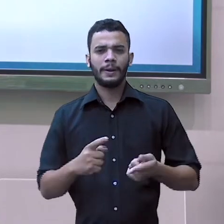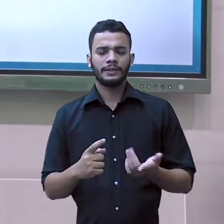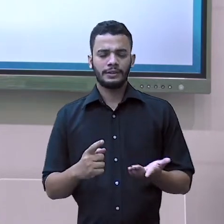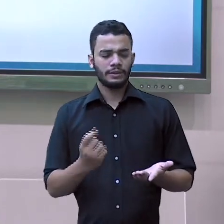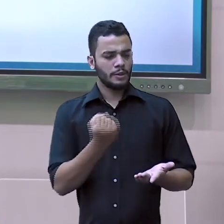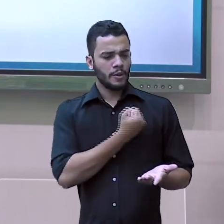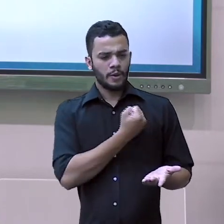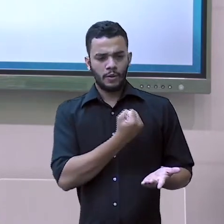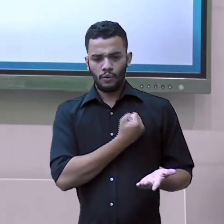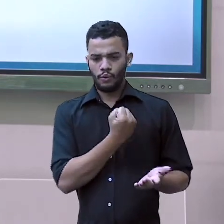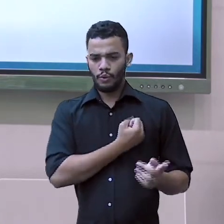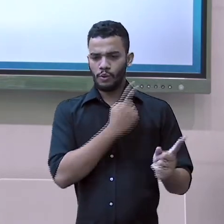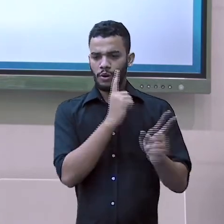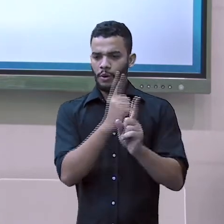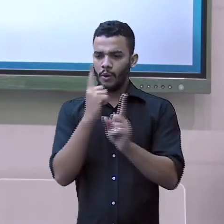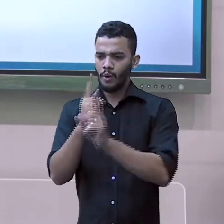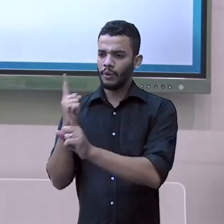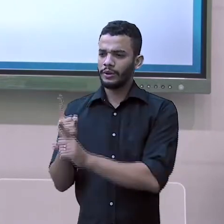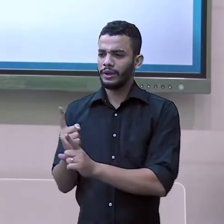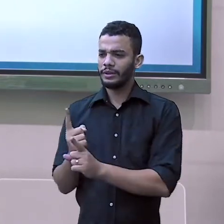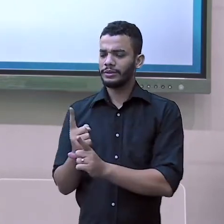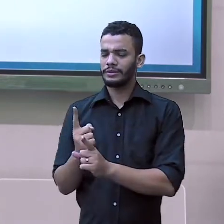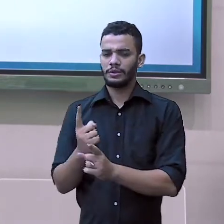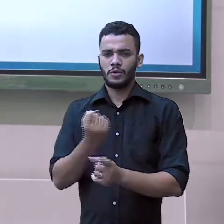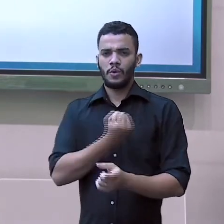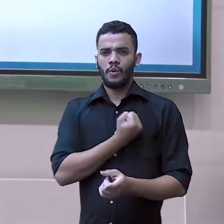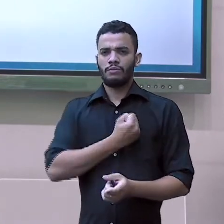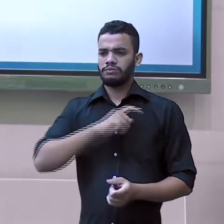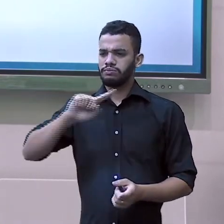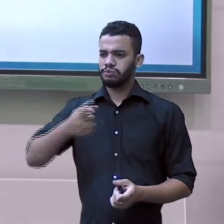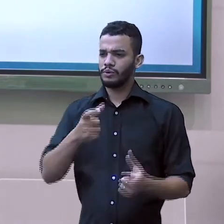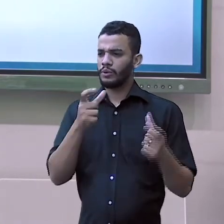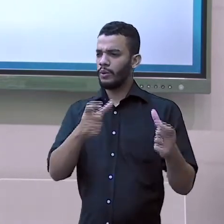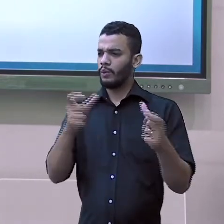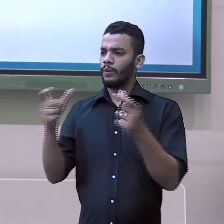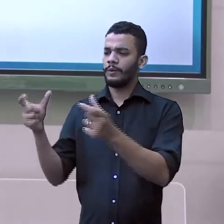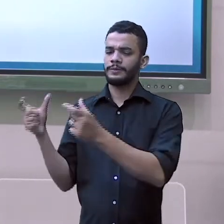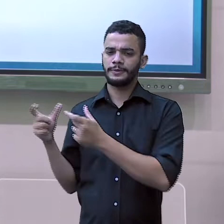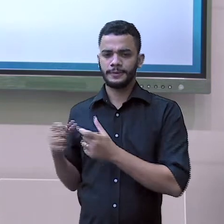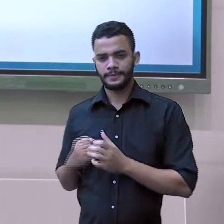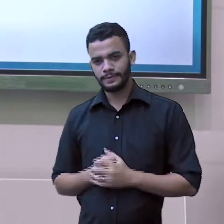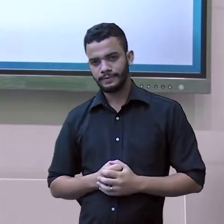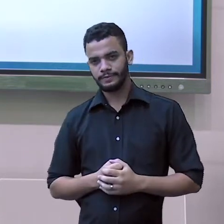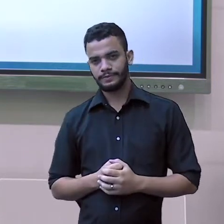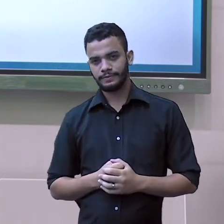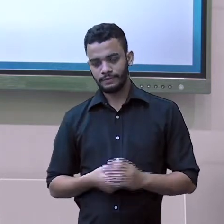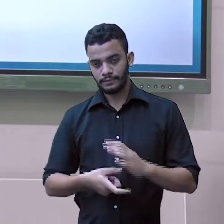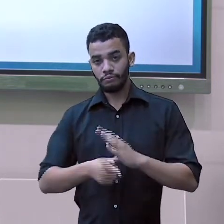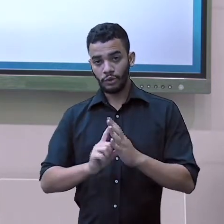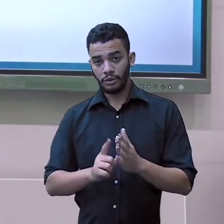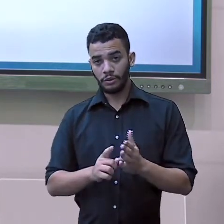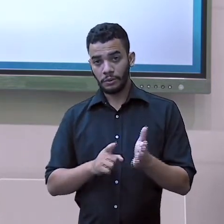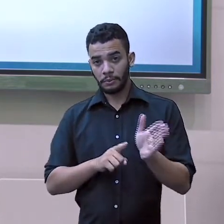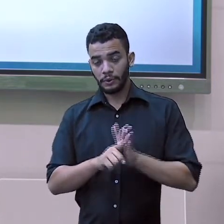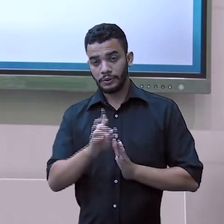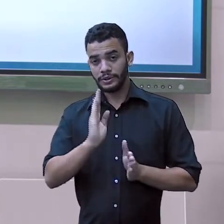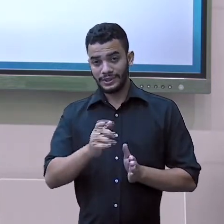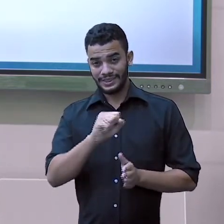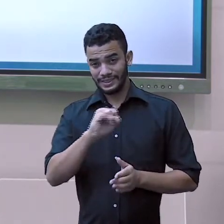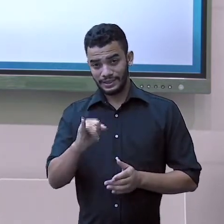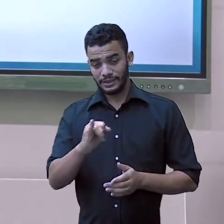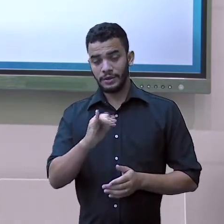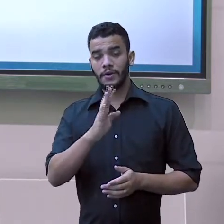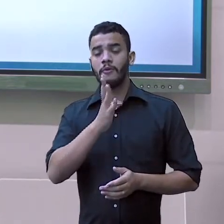números decimais? Já comecei aqui lhe fazendo uma pergunta, se você já ouviu essa palavra. Se você não está